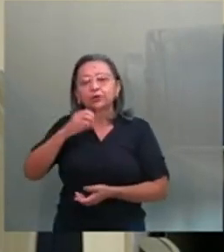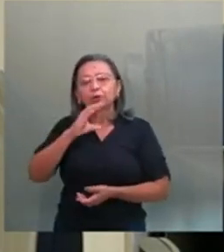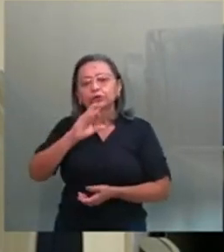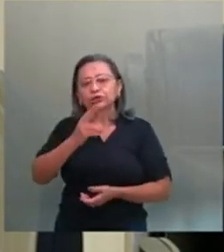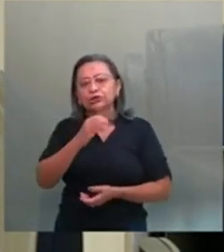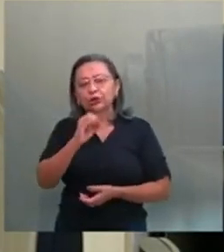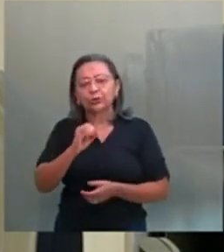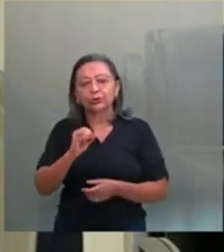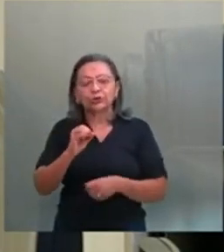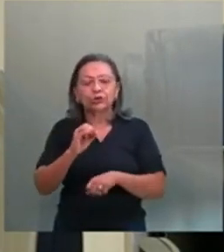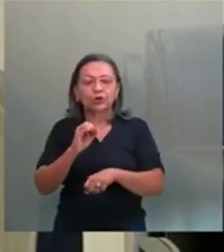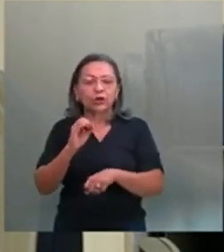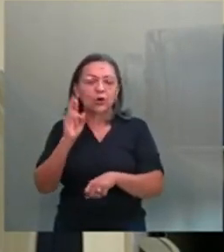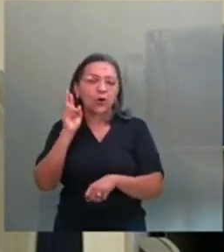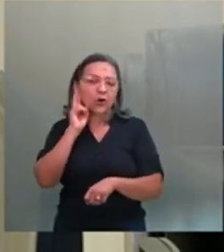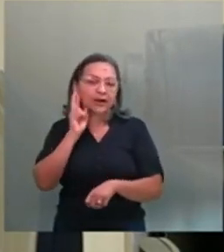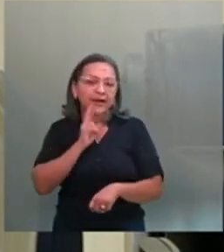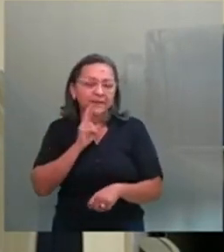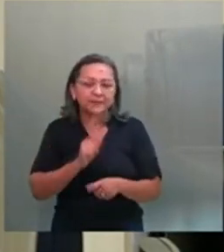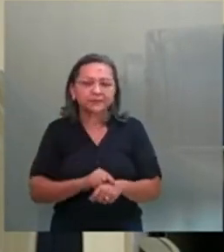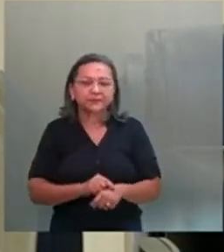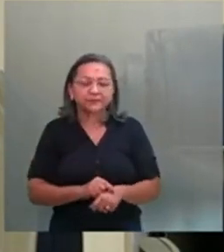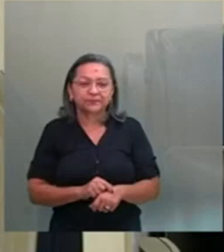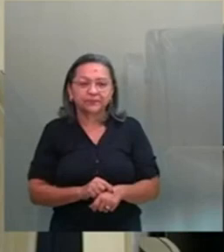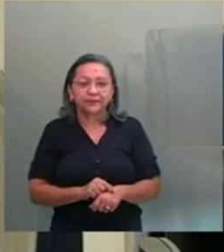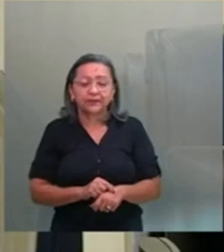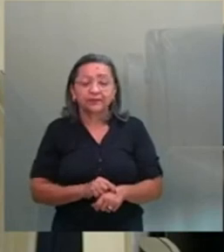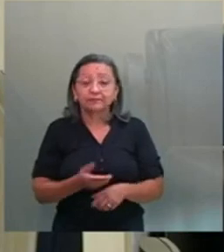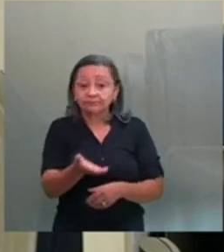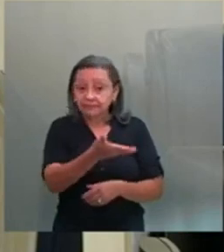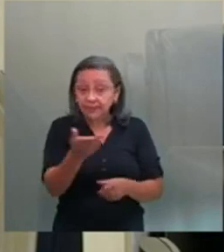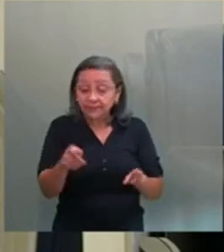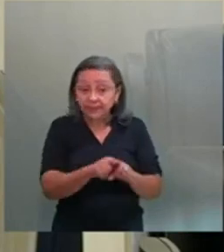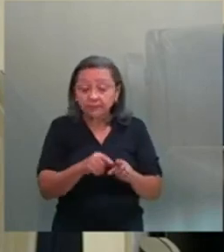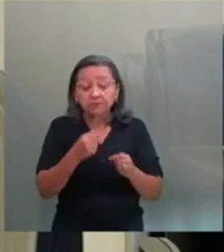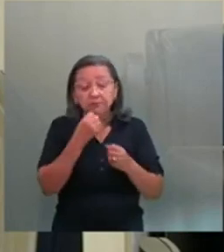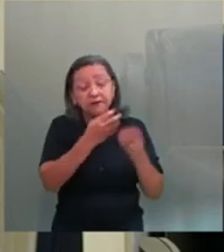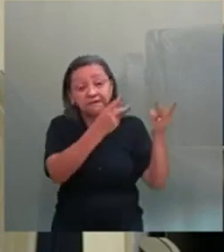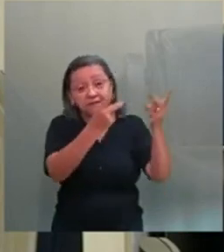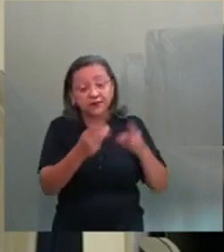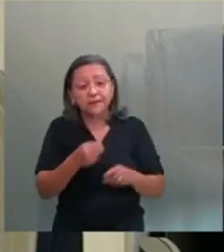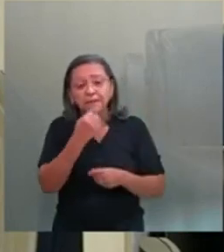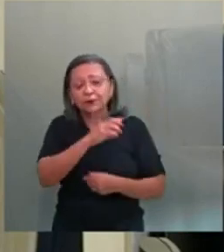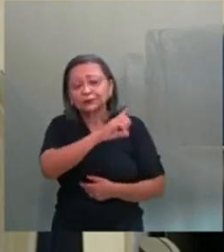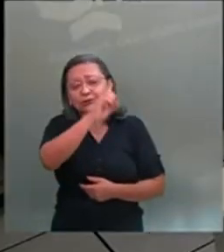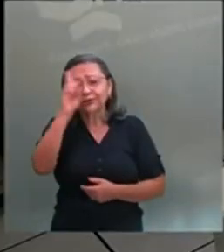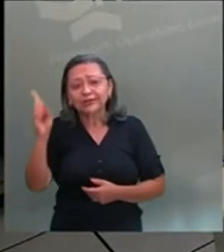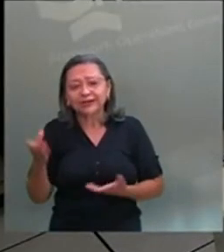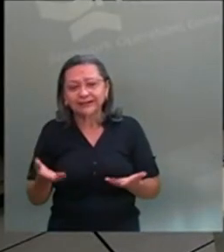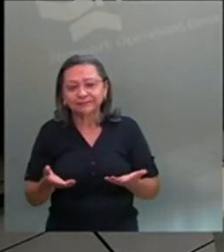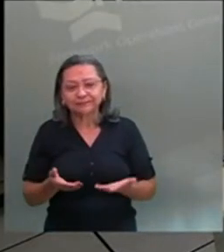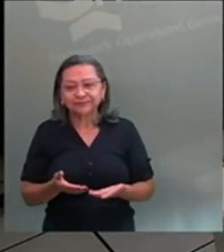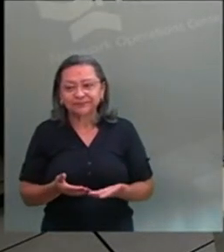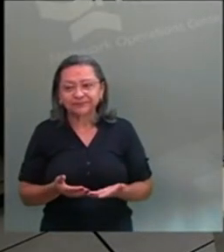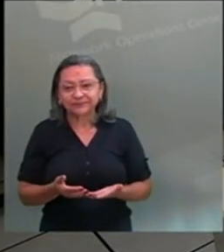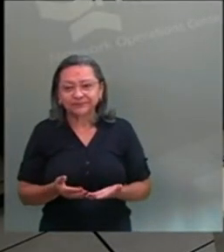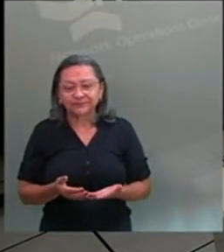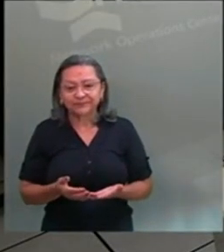conosco. Senador, o senhor gostaria também de ter uma palavra? O senhor é muito bem-vindo aqui. Meu bom dia, senador Chico.